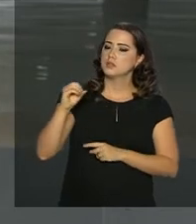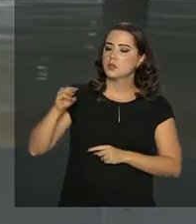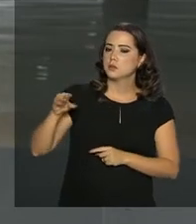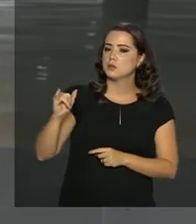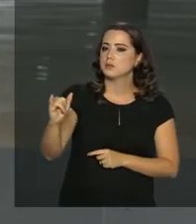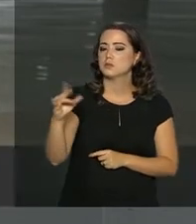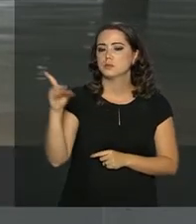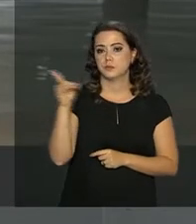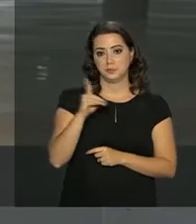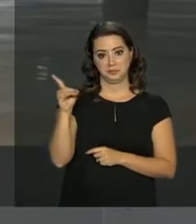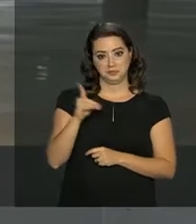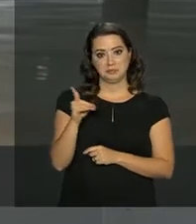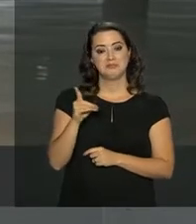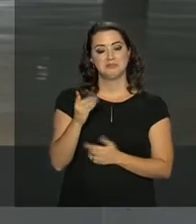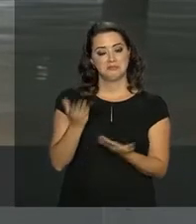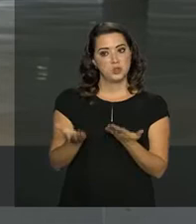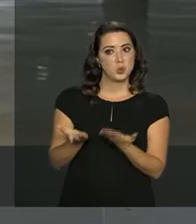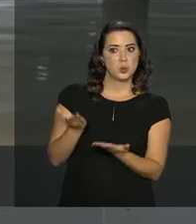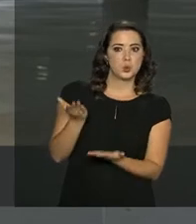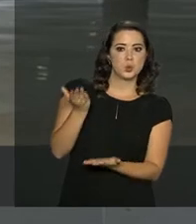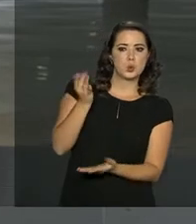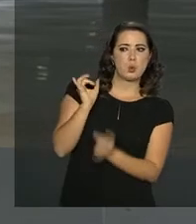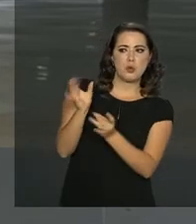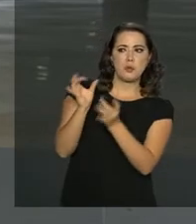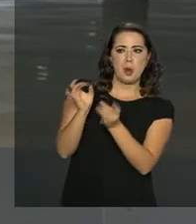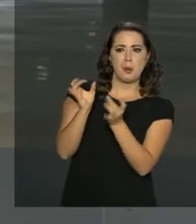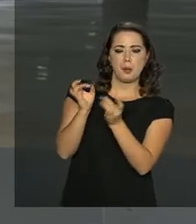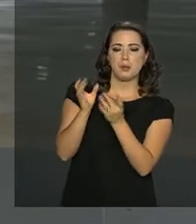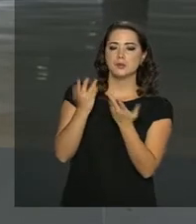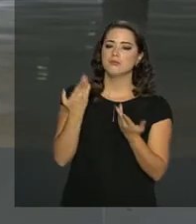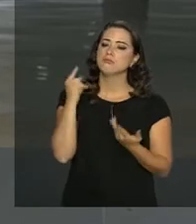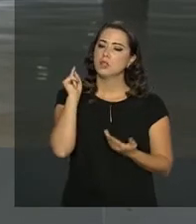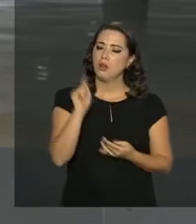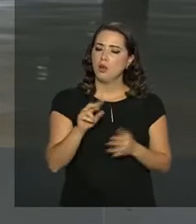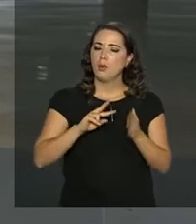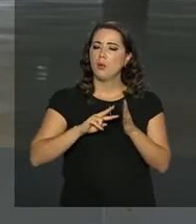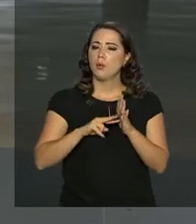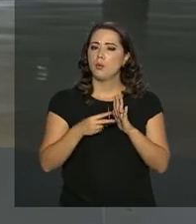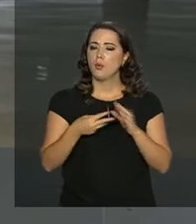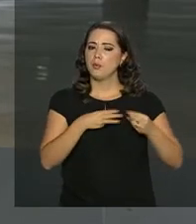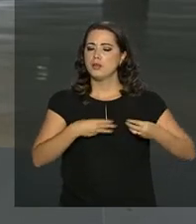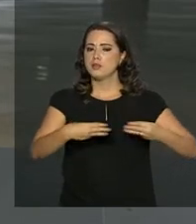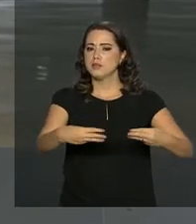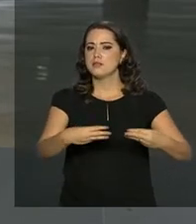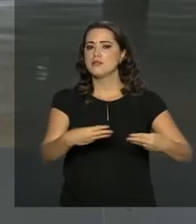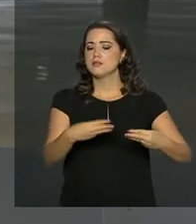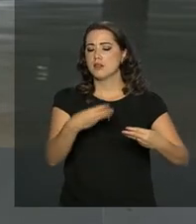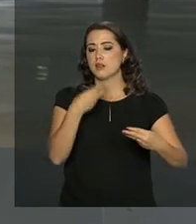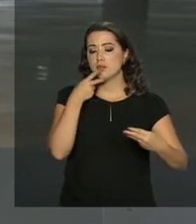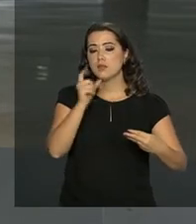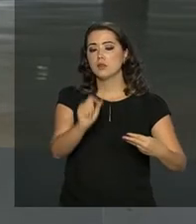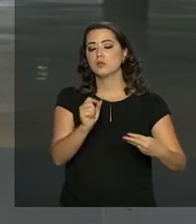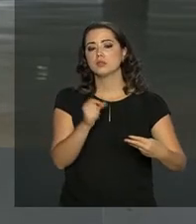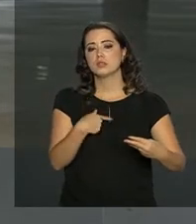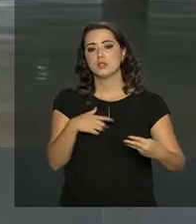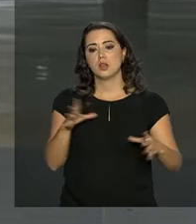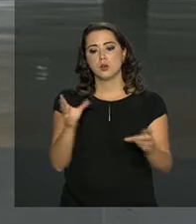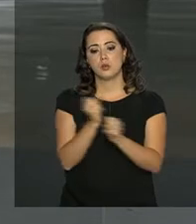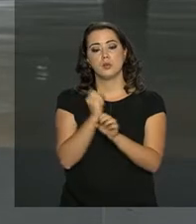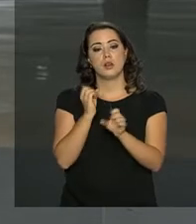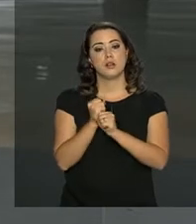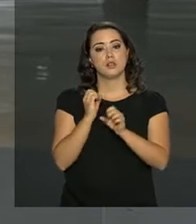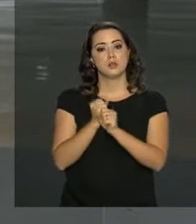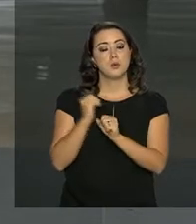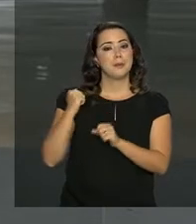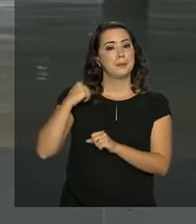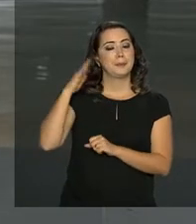de dólares. Segundo dados do Ministério da Indústria, Comércio Exterior e Serviços, no acumulado do ano, as exportações somaram